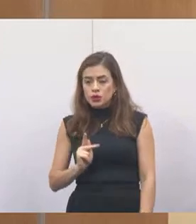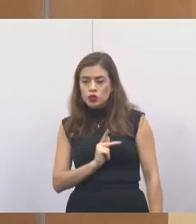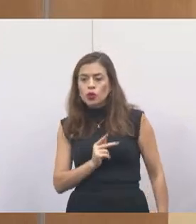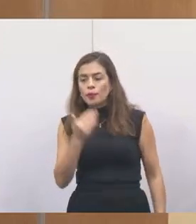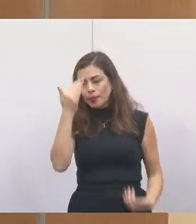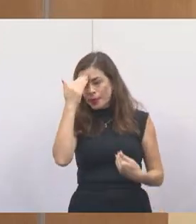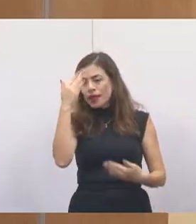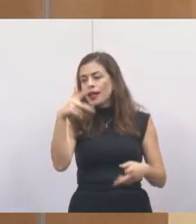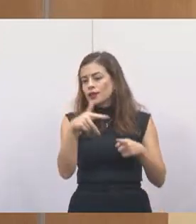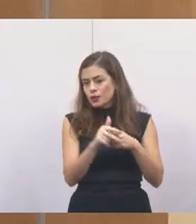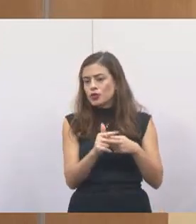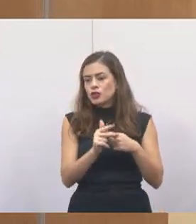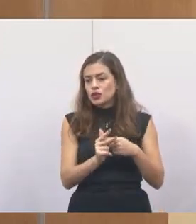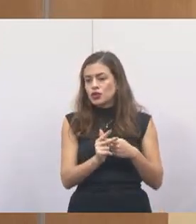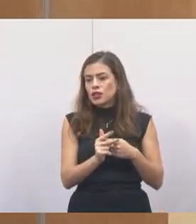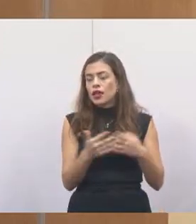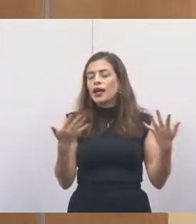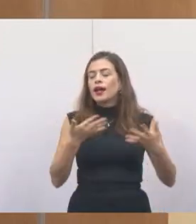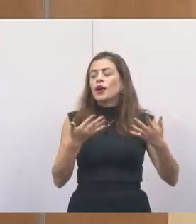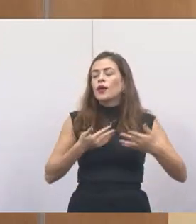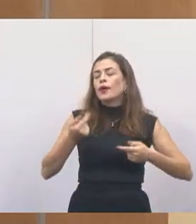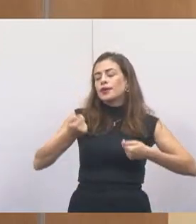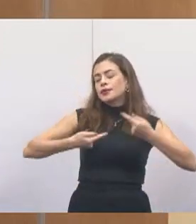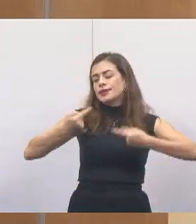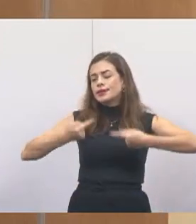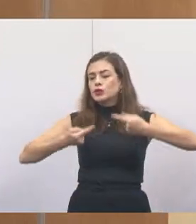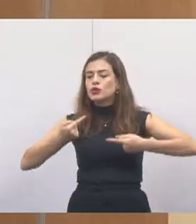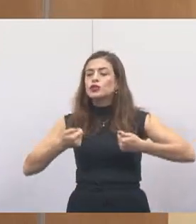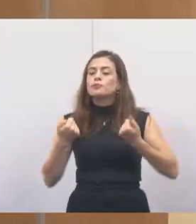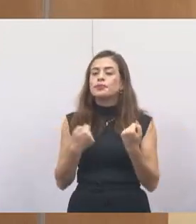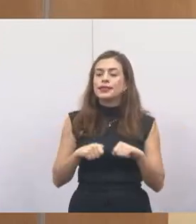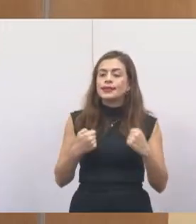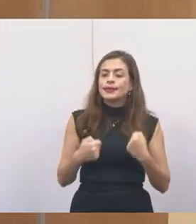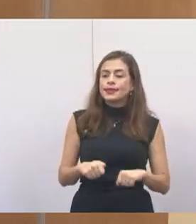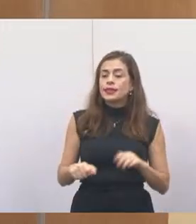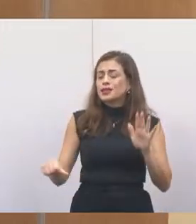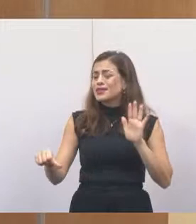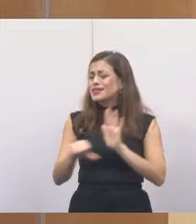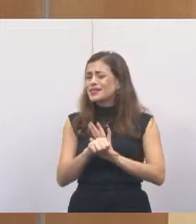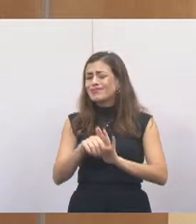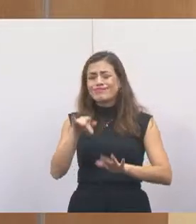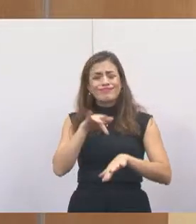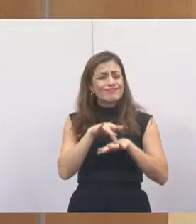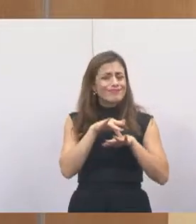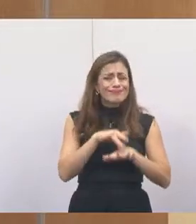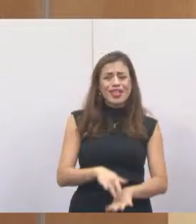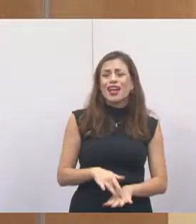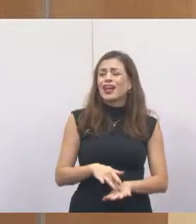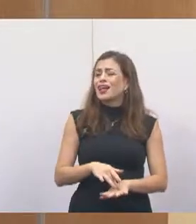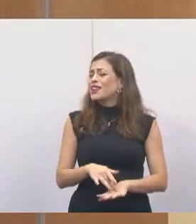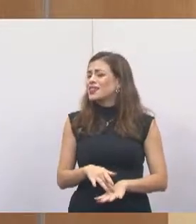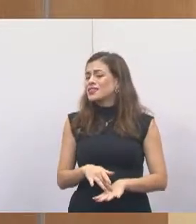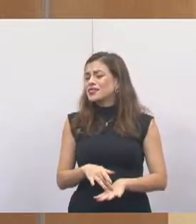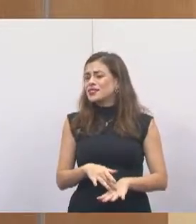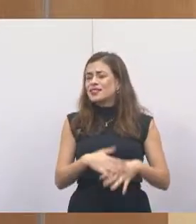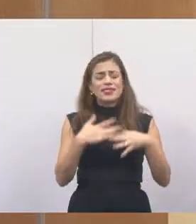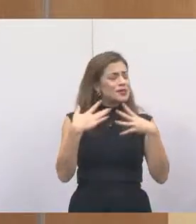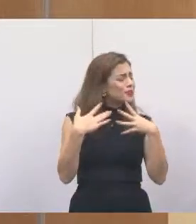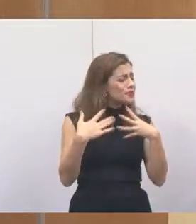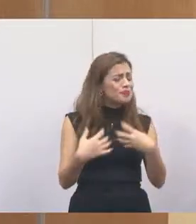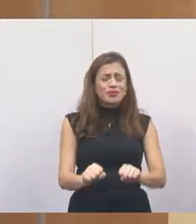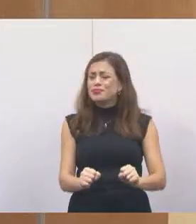corrigido, chegou a hora da gente discutir, porque esse é um crime inaceitável, a sociedade não pode dar